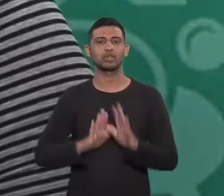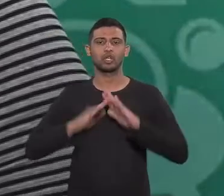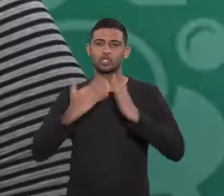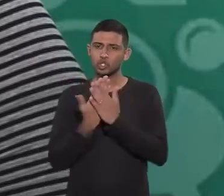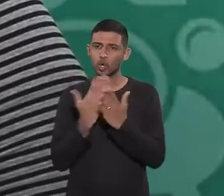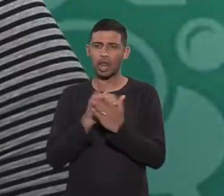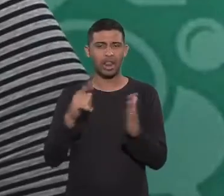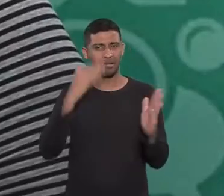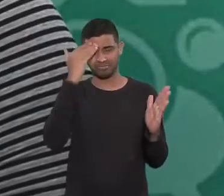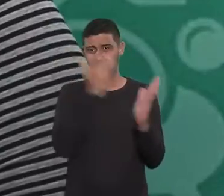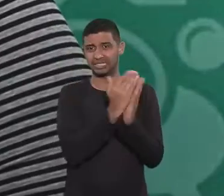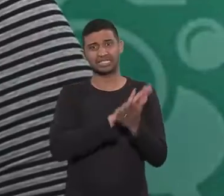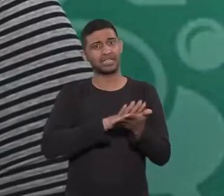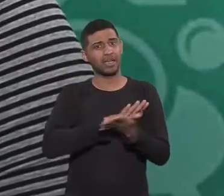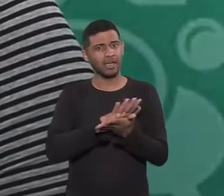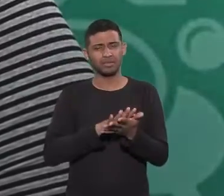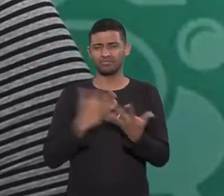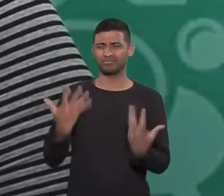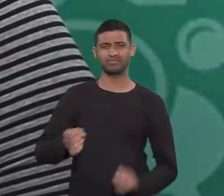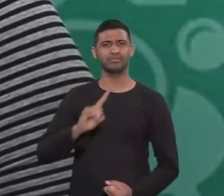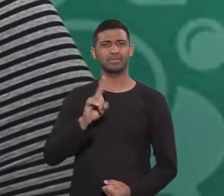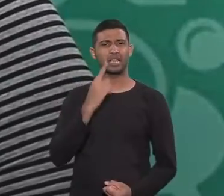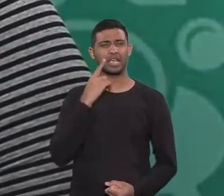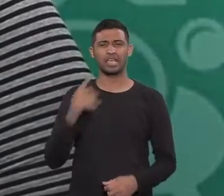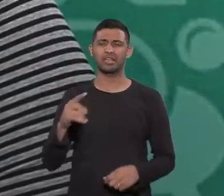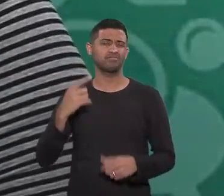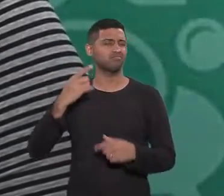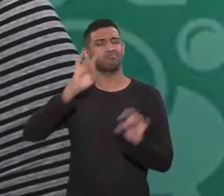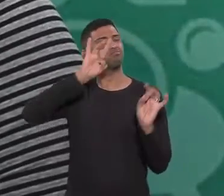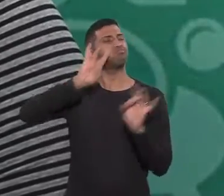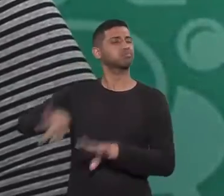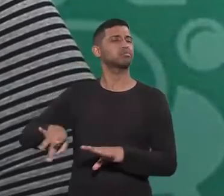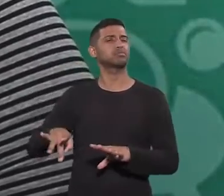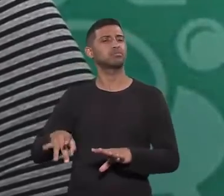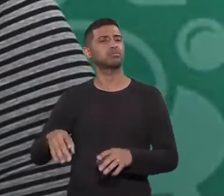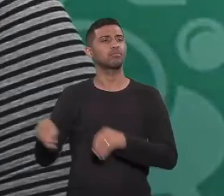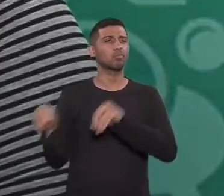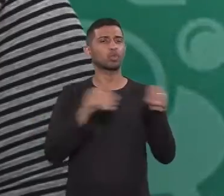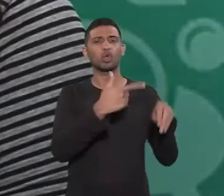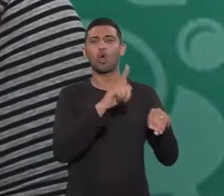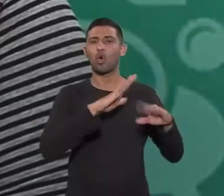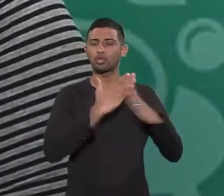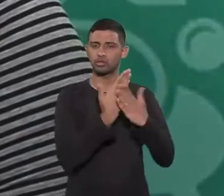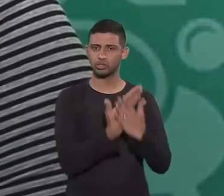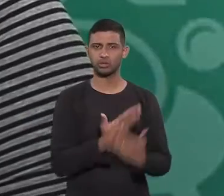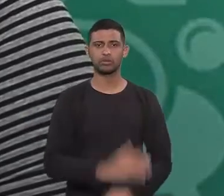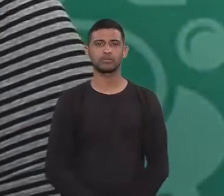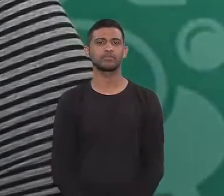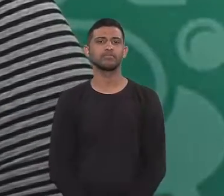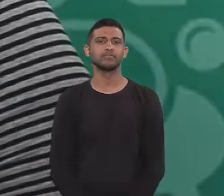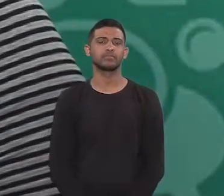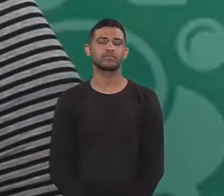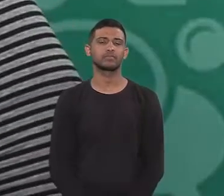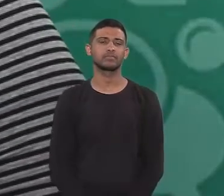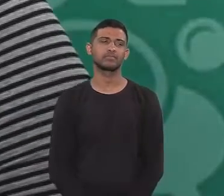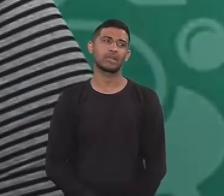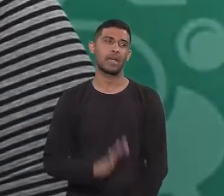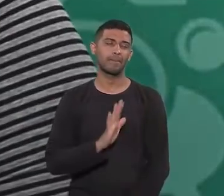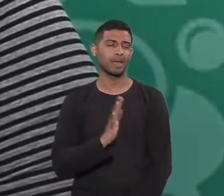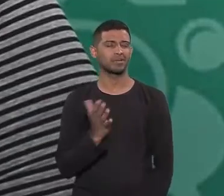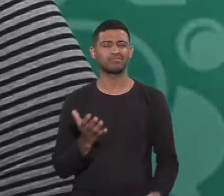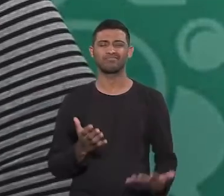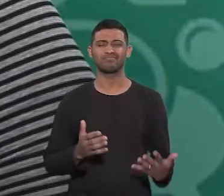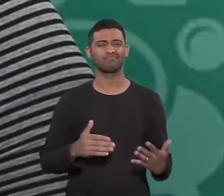nome. O colégio desrespeitava a lei, se recusou, ele acabou trocando de unidade, mudou de unidade, não